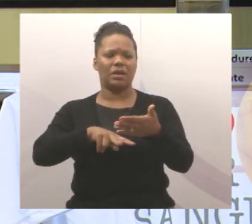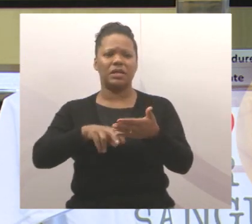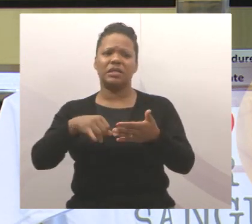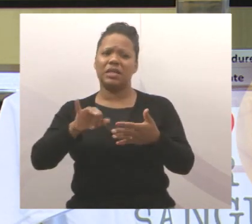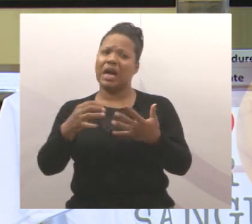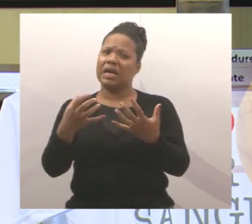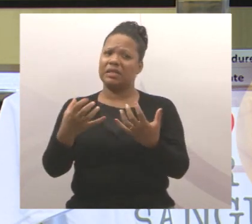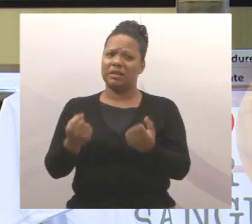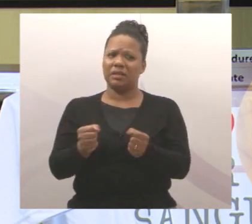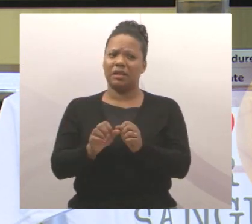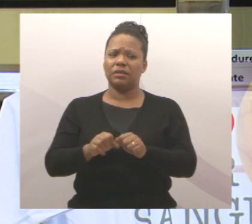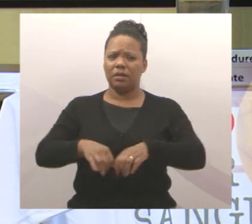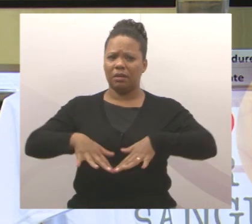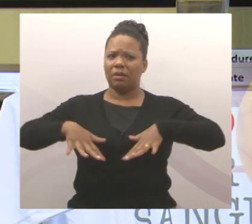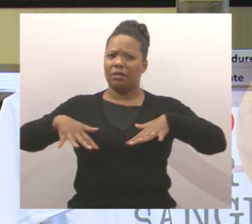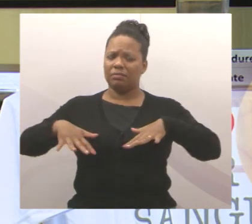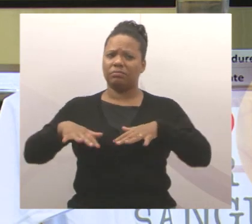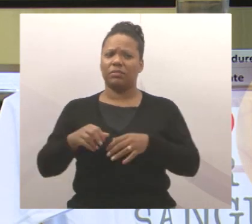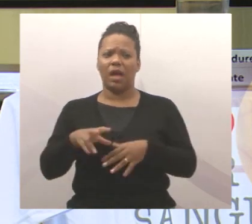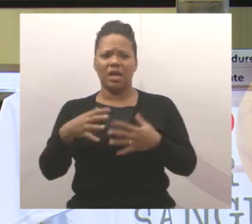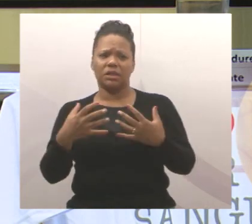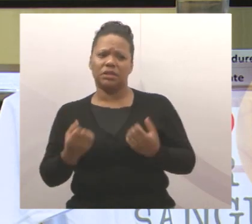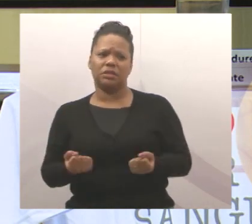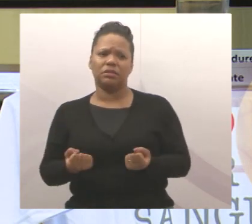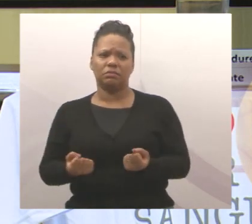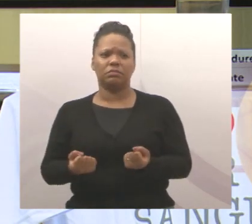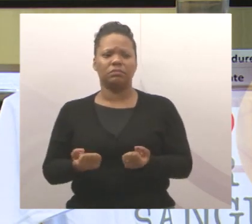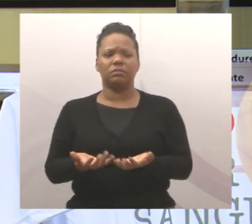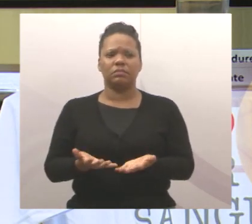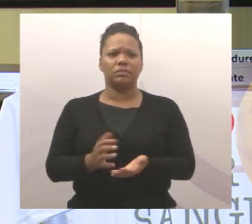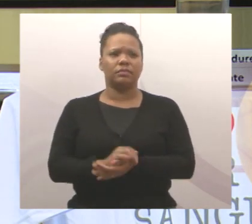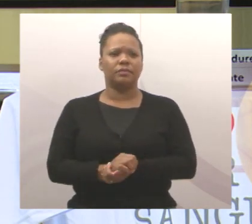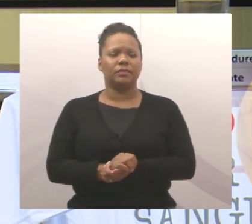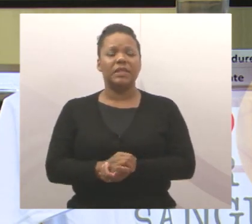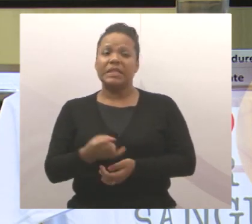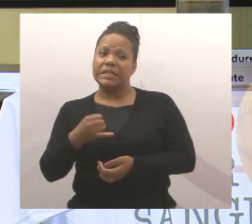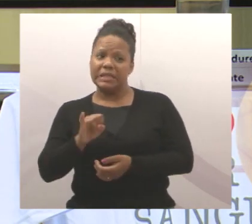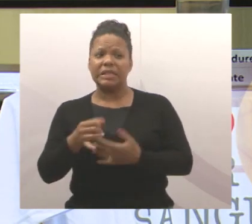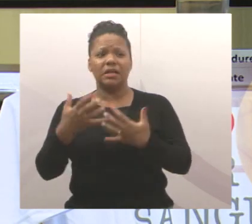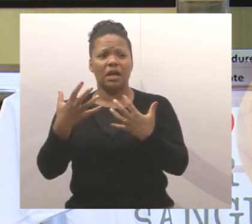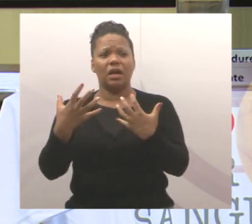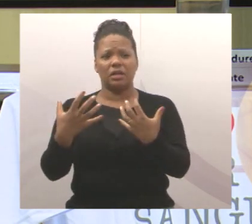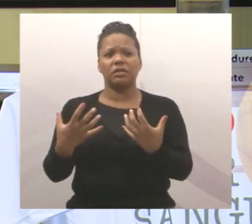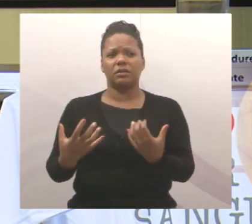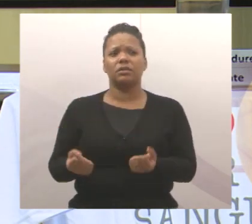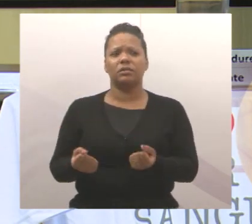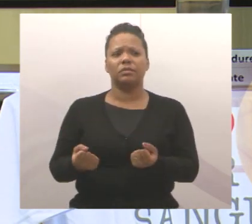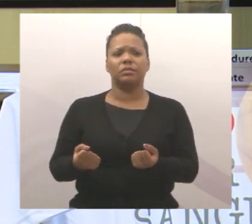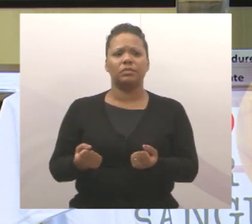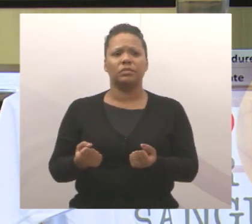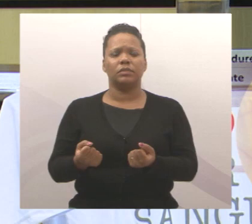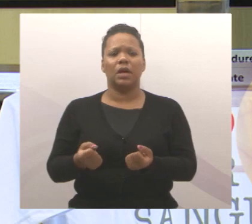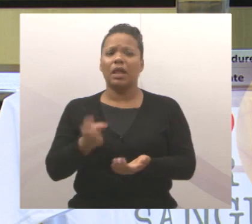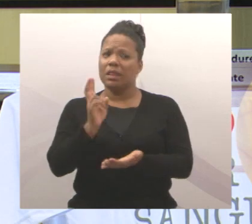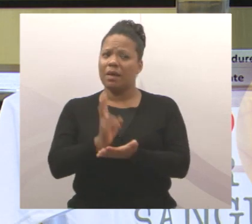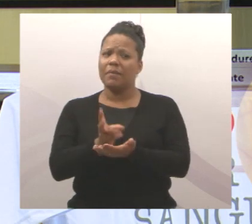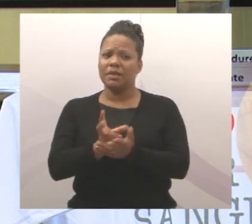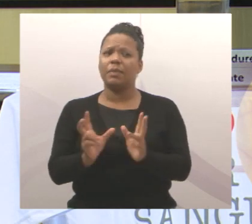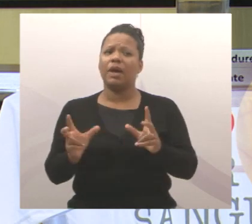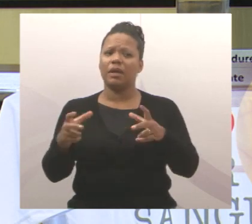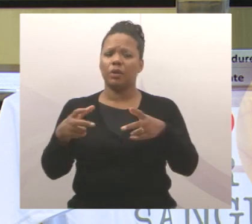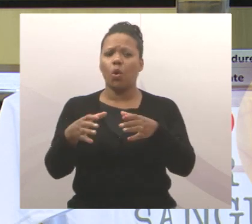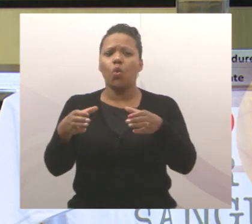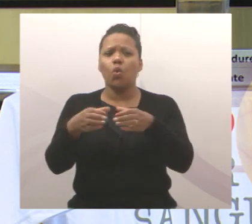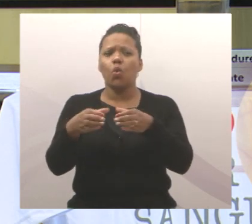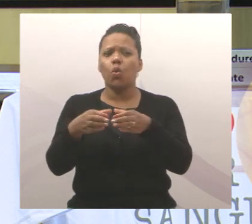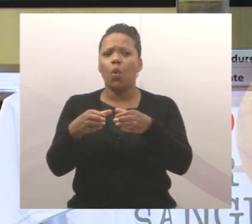aceitação ao plenário desta Casa Legislativa. Caso aceita, seja constituída na mesma sessão a